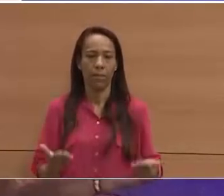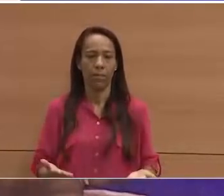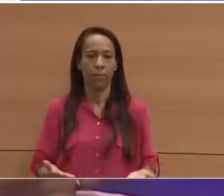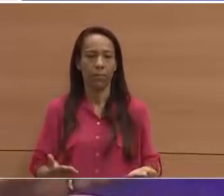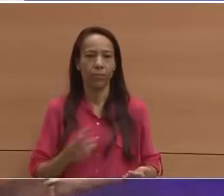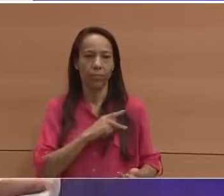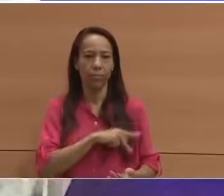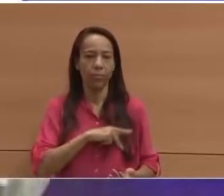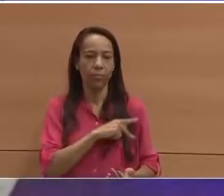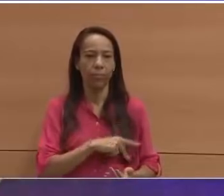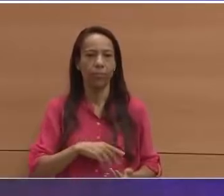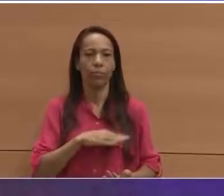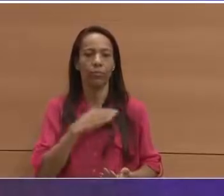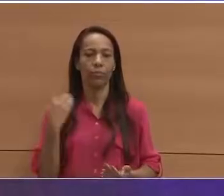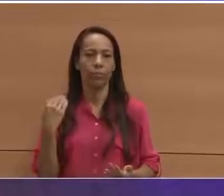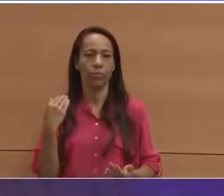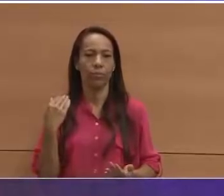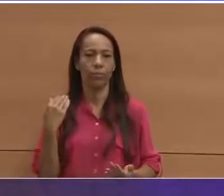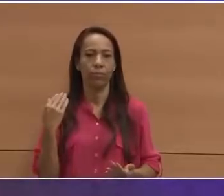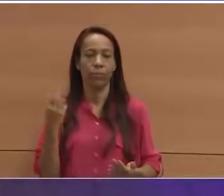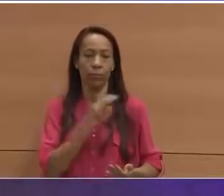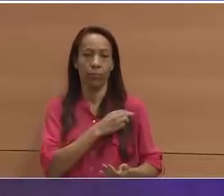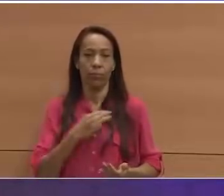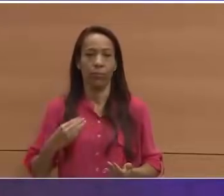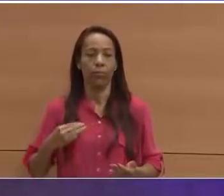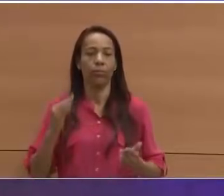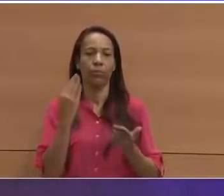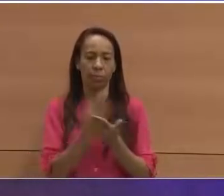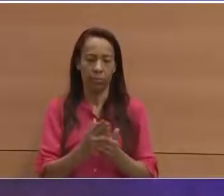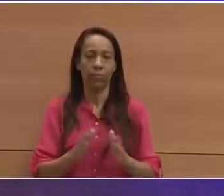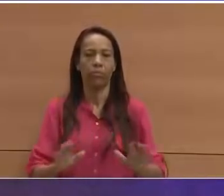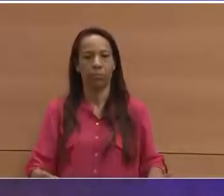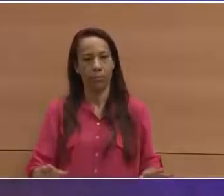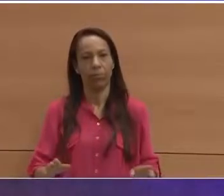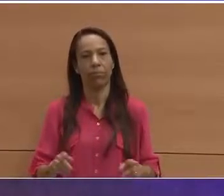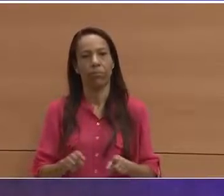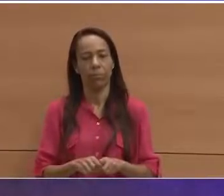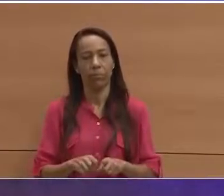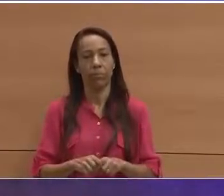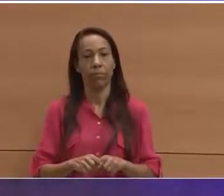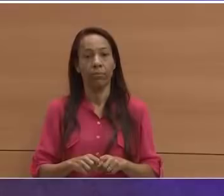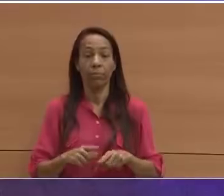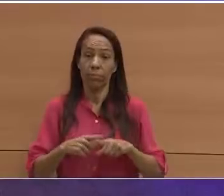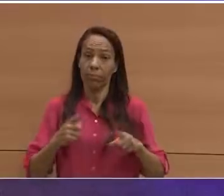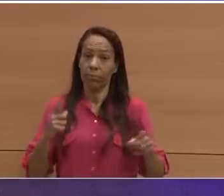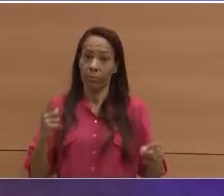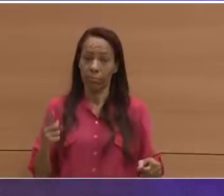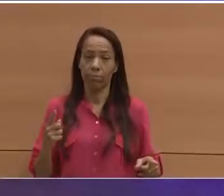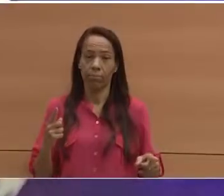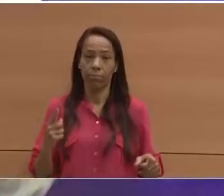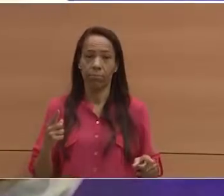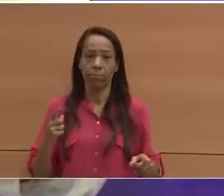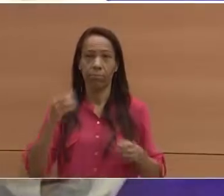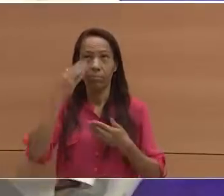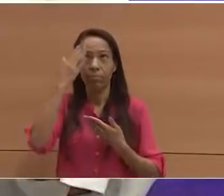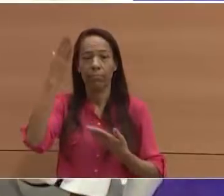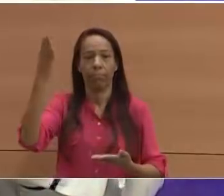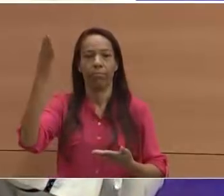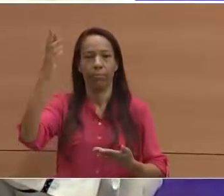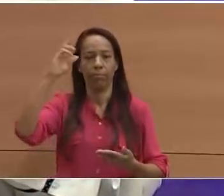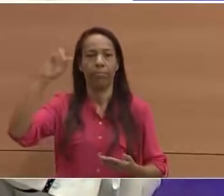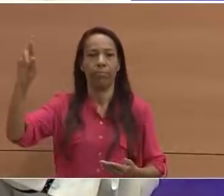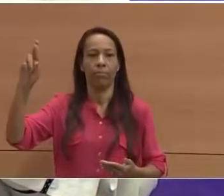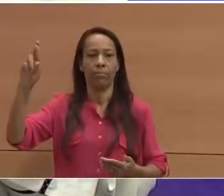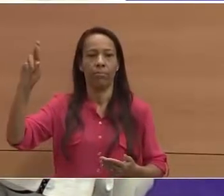é? Mas irmãos, graças a Deus, por que eu estou falando tudo isso? Graças a Deus, que Deus tinha